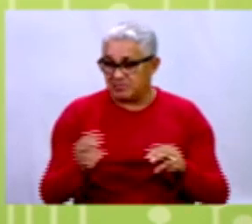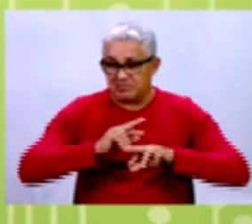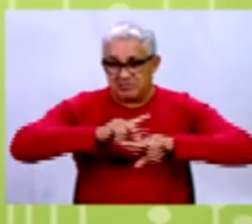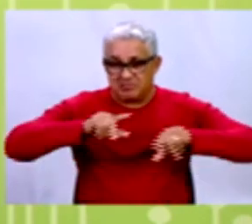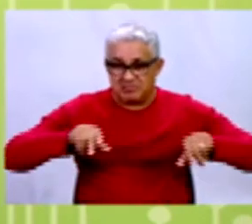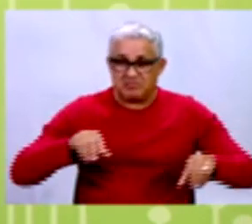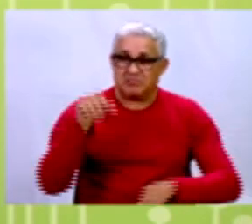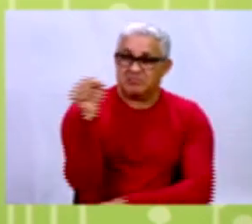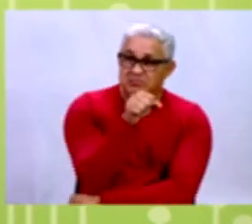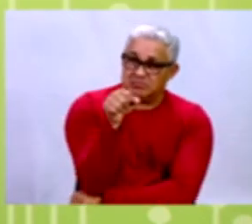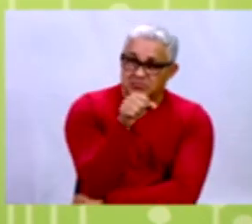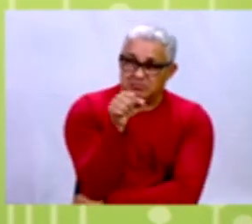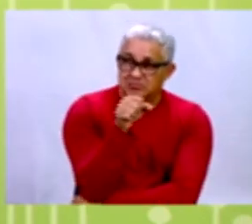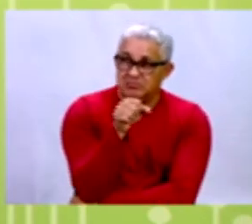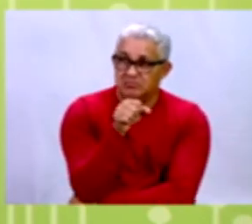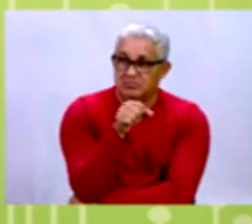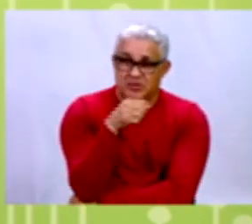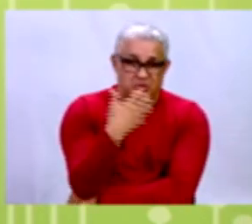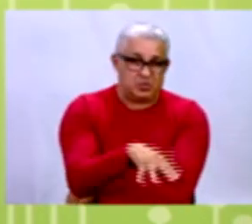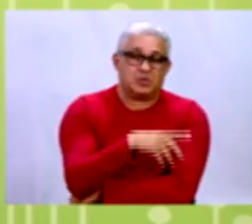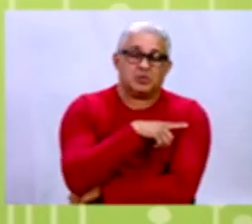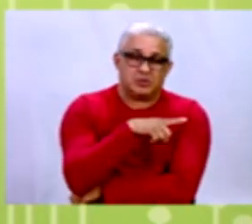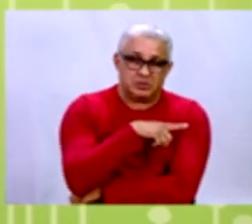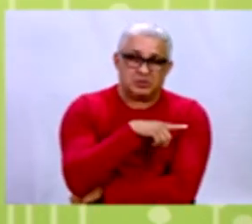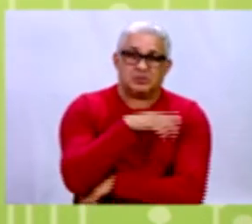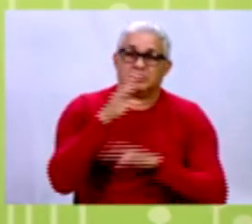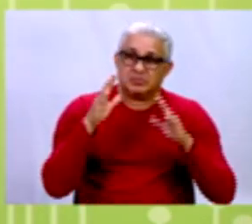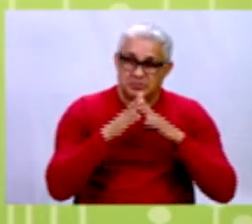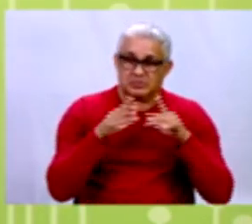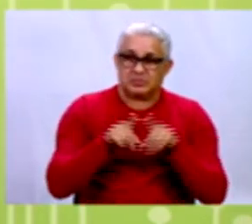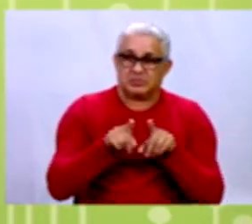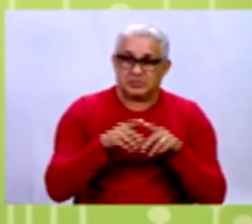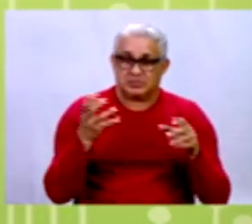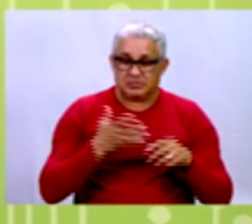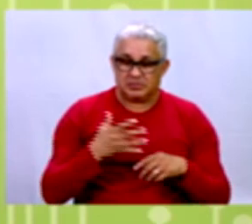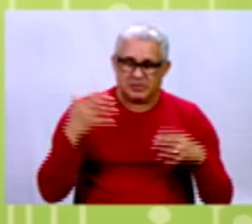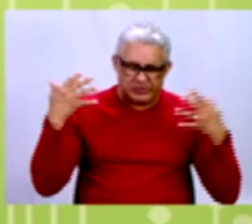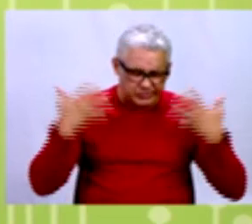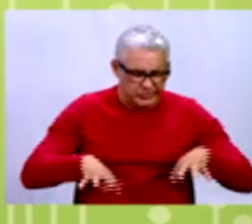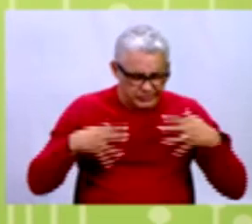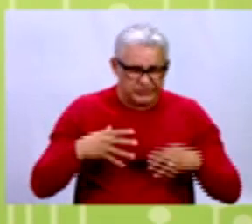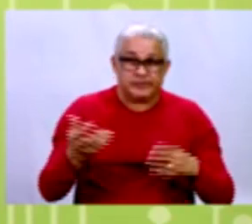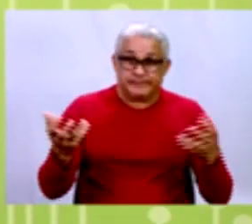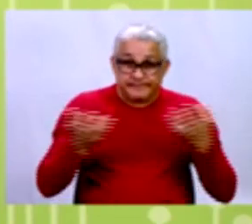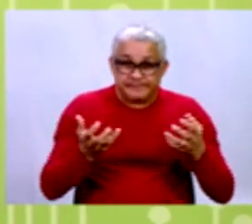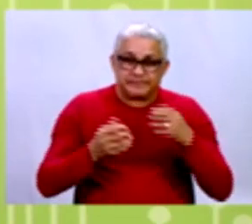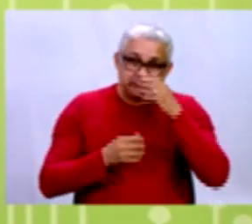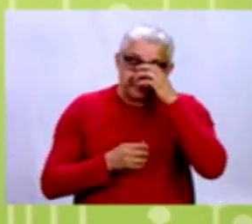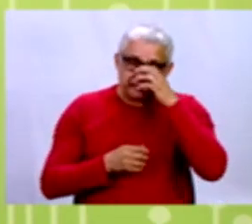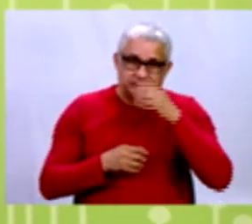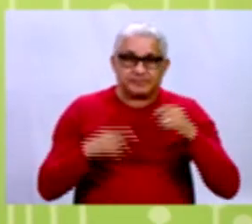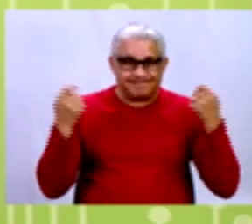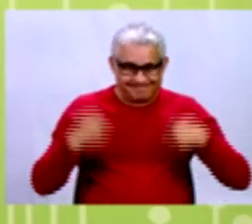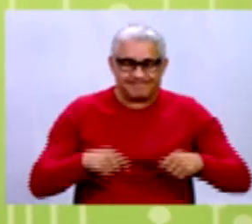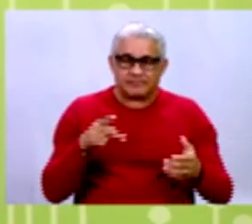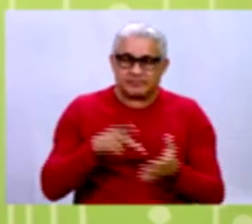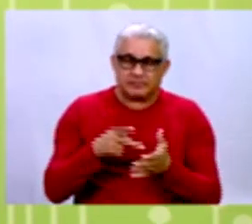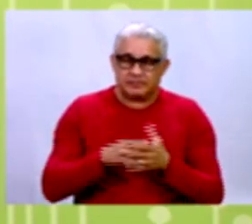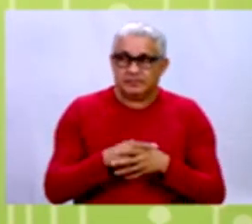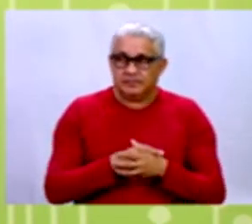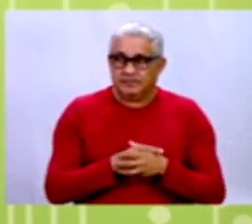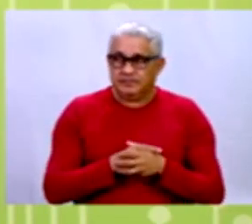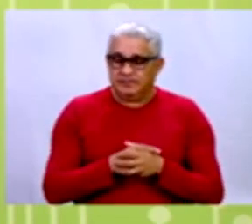com carro, muito, né? Isso acontece com casa. Então, quando a gente quer muito, né? É a nossa necessidade mesmo, né?